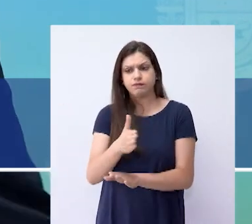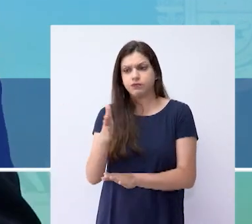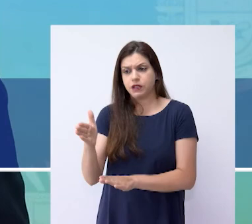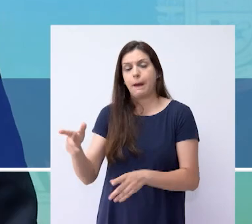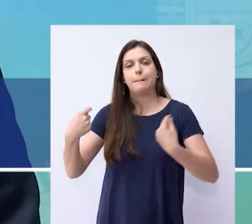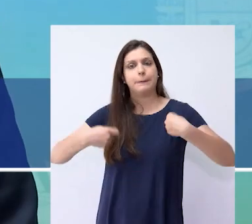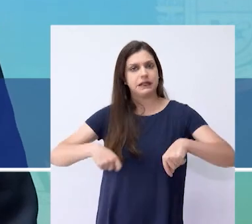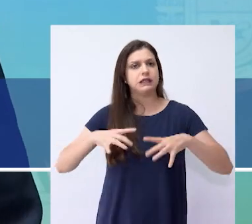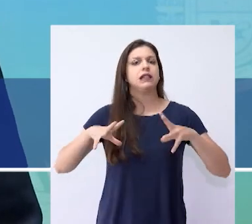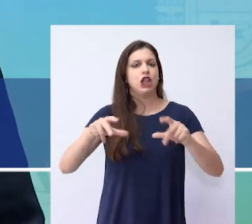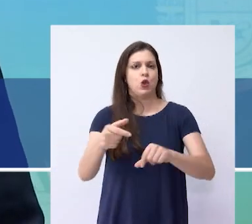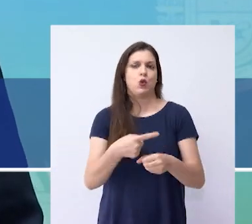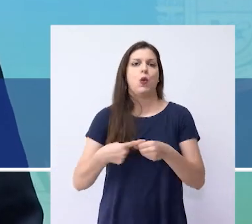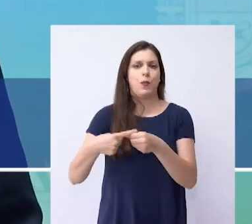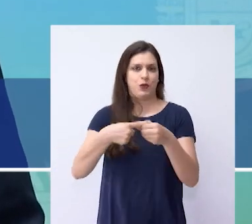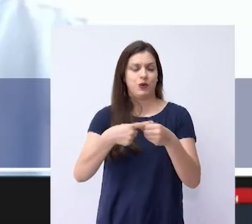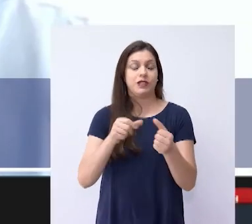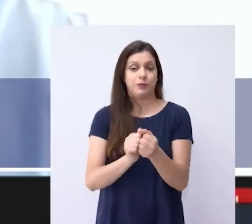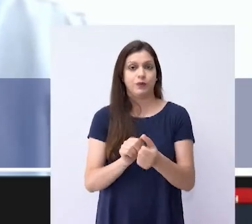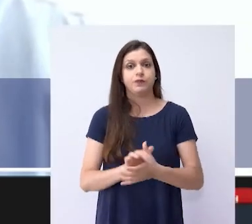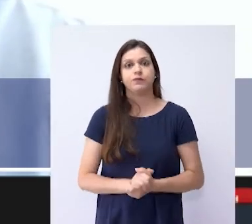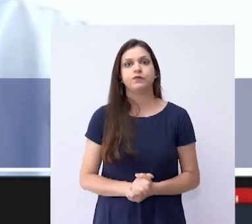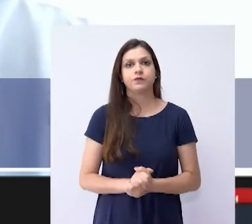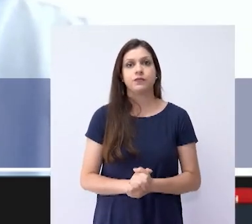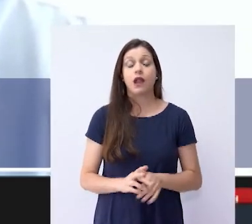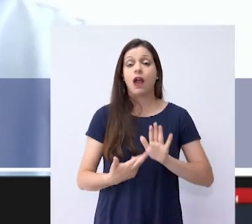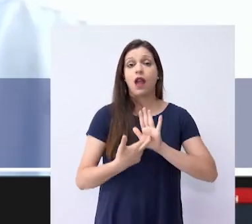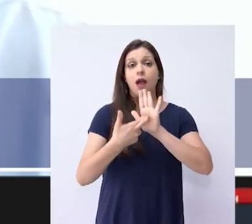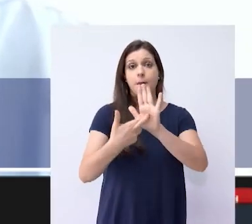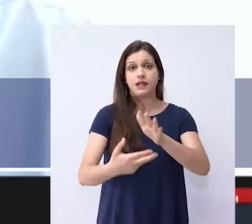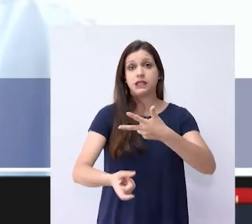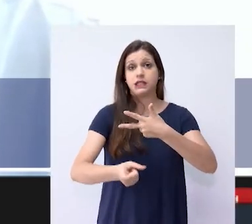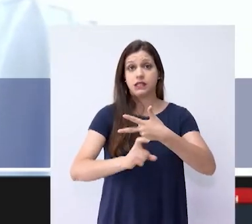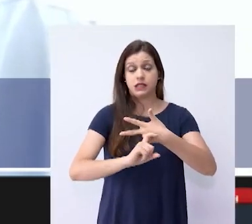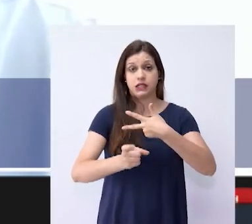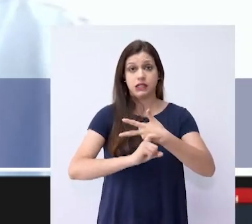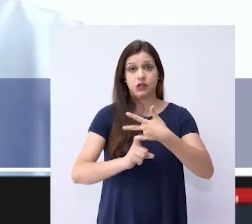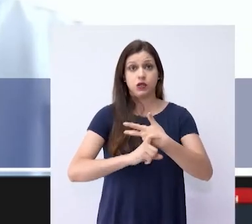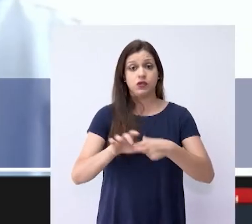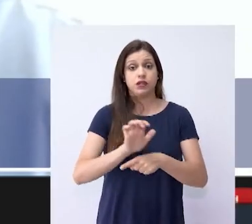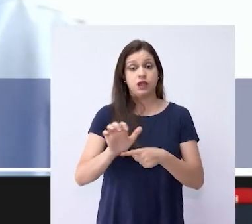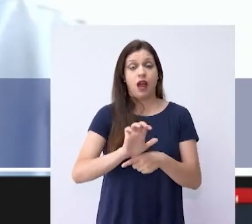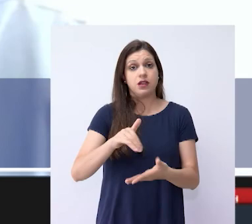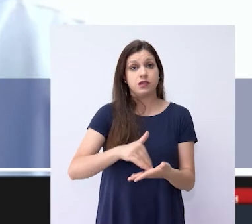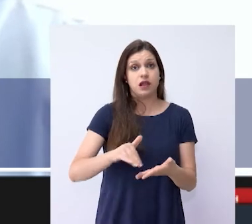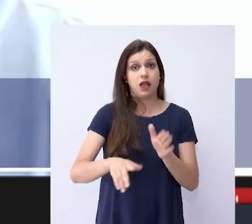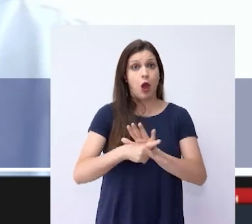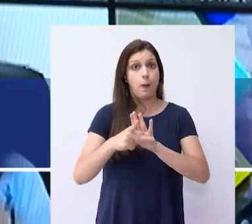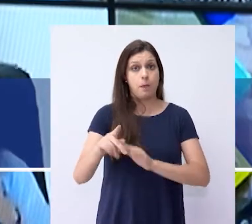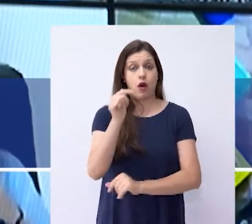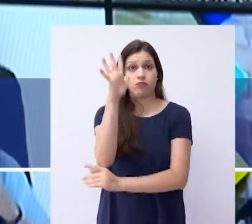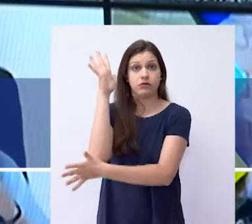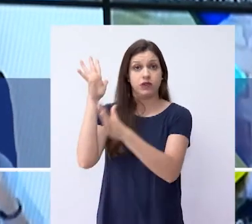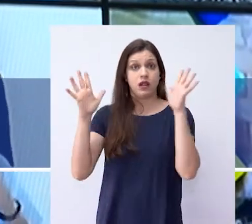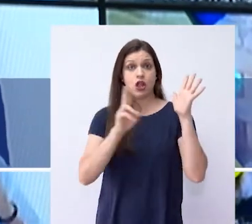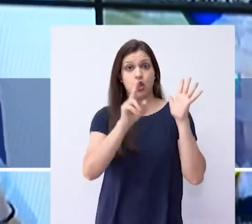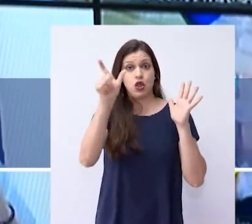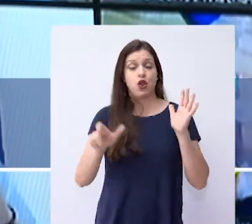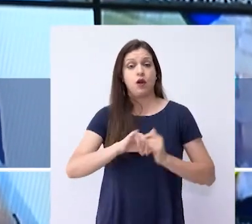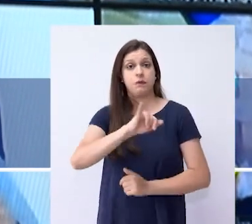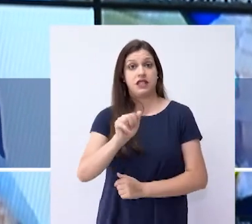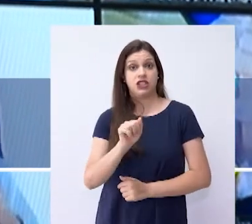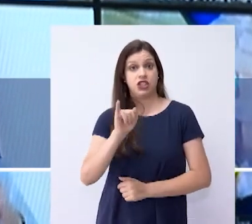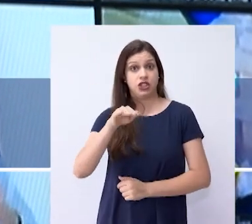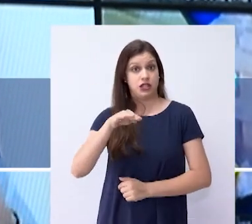a participação de todos os municípios. Representando o Executivo Estadual, o secretário de Meio Ambiente, Jaime Verruc, considerou a participação